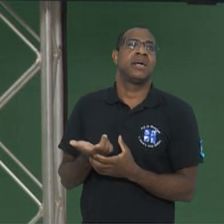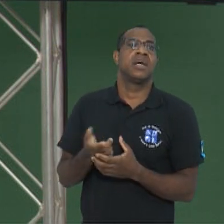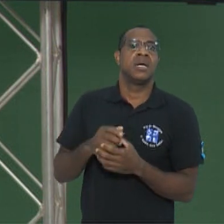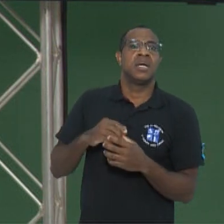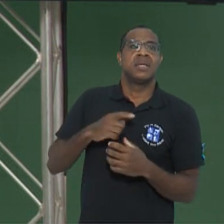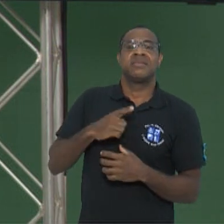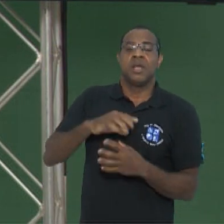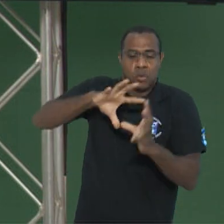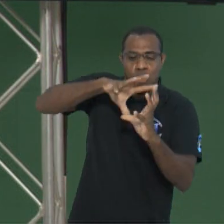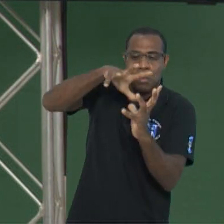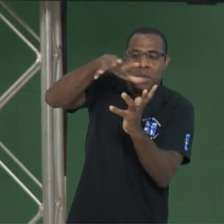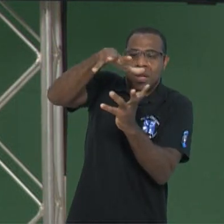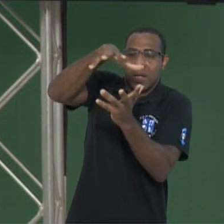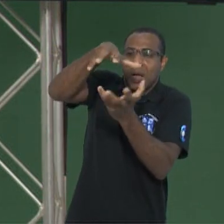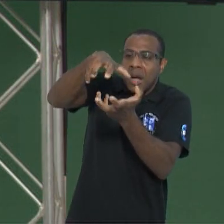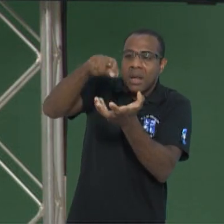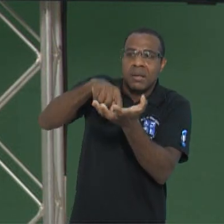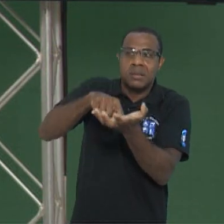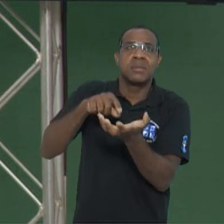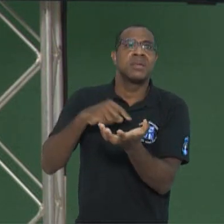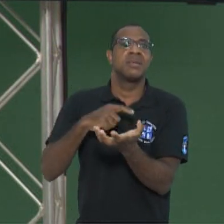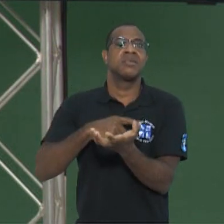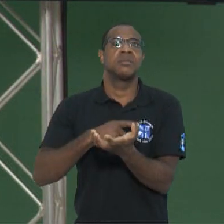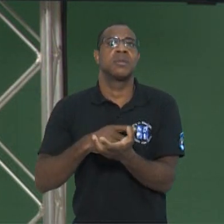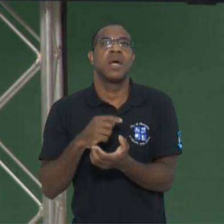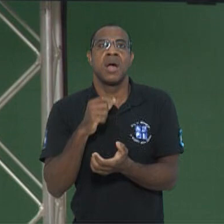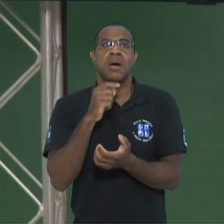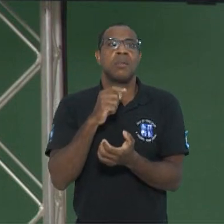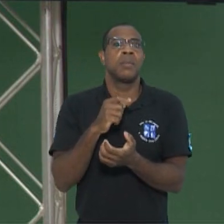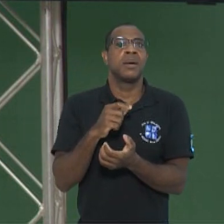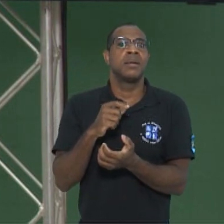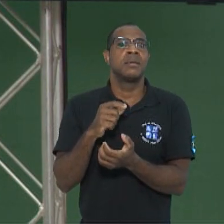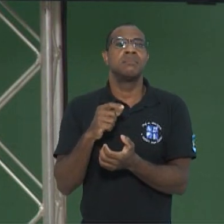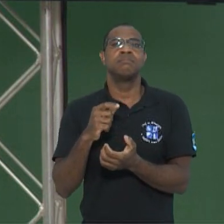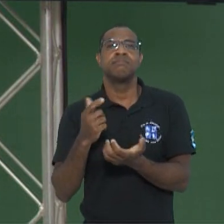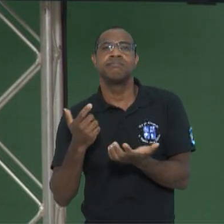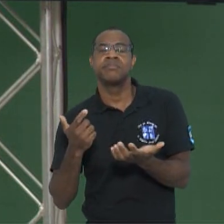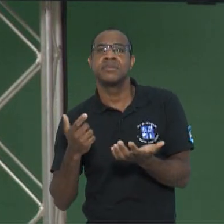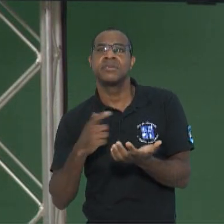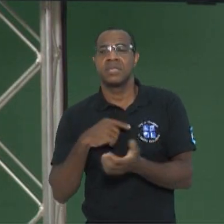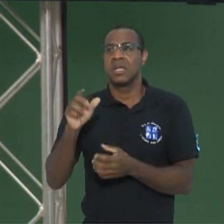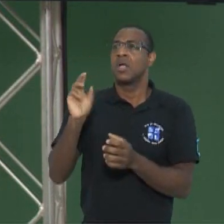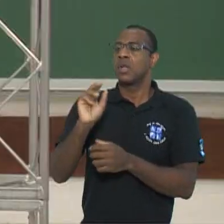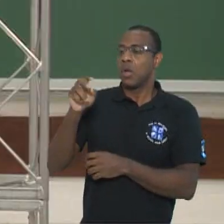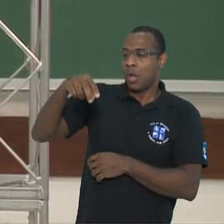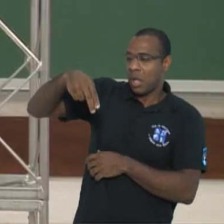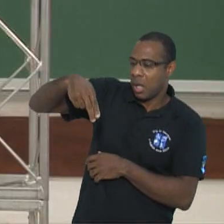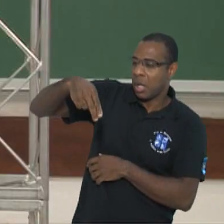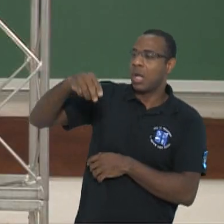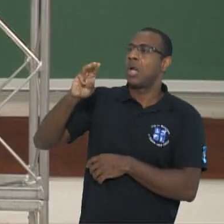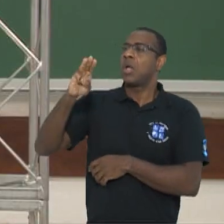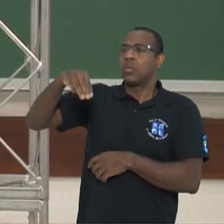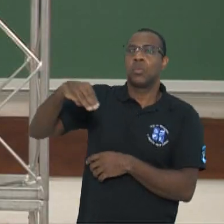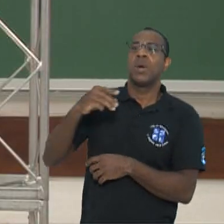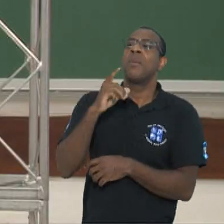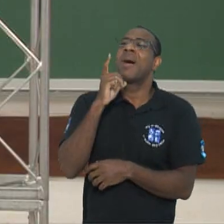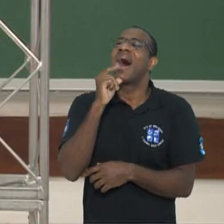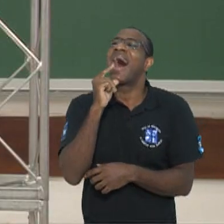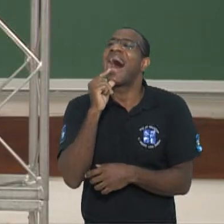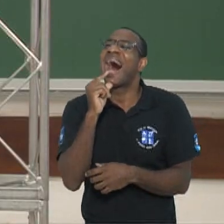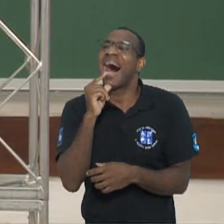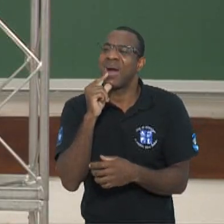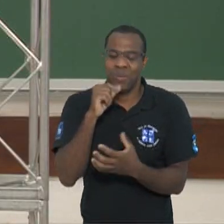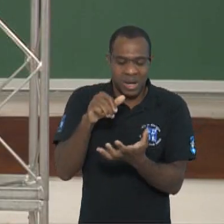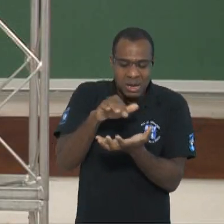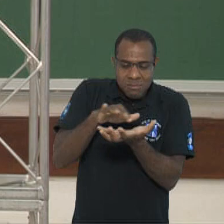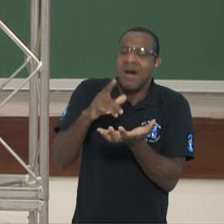água primordial, que ela estava parada no universo chamada Num, essa água primordial que dá origem